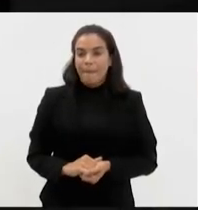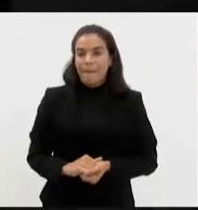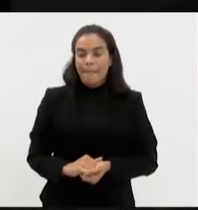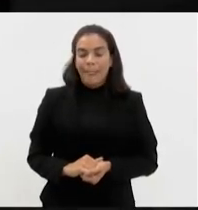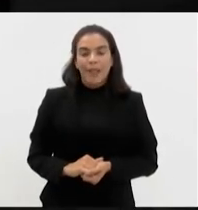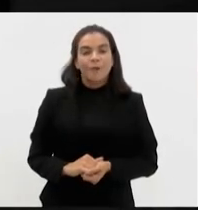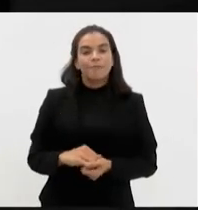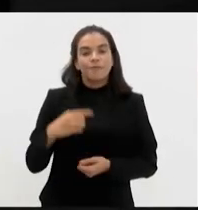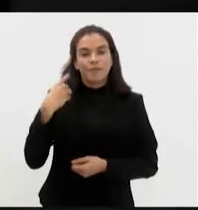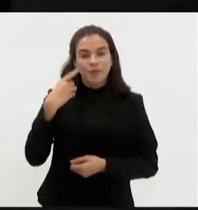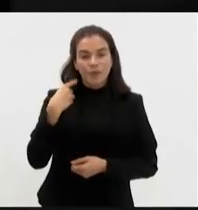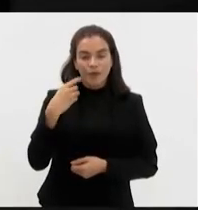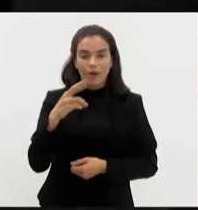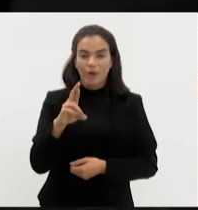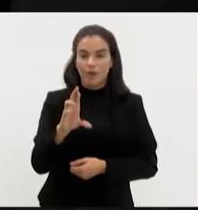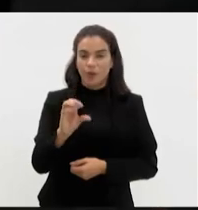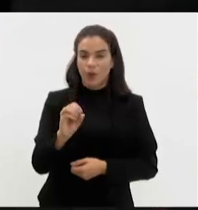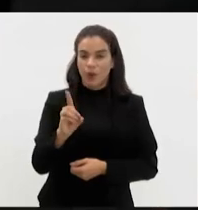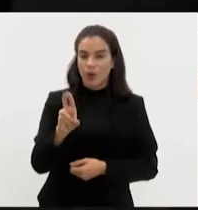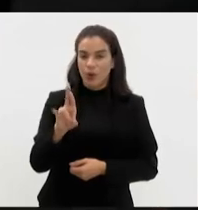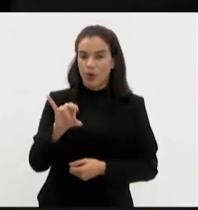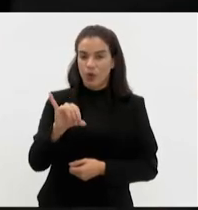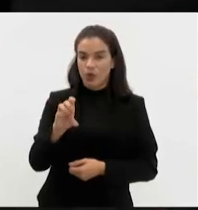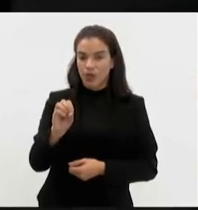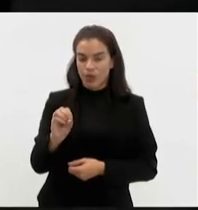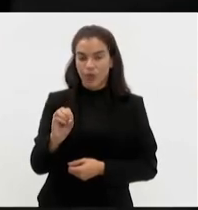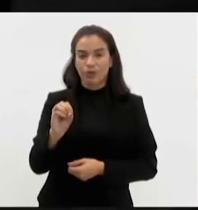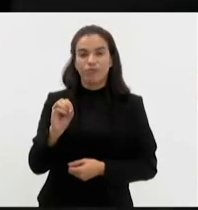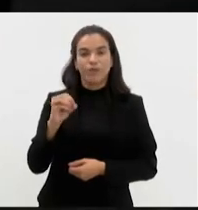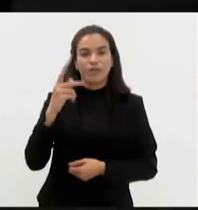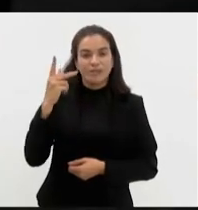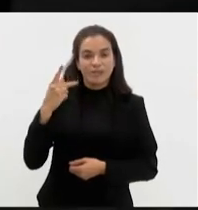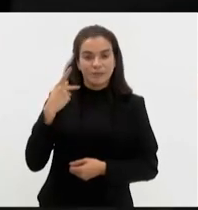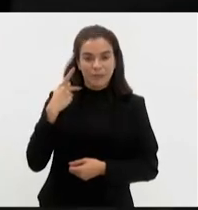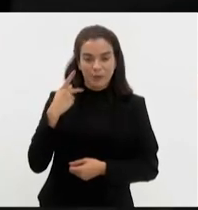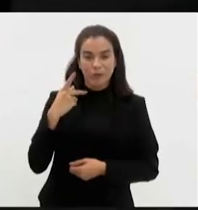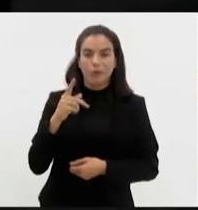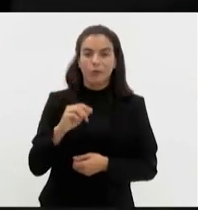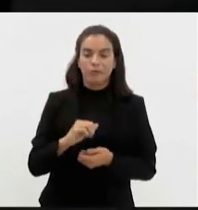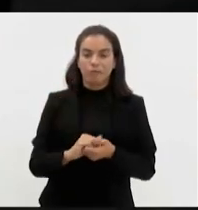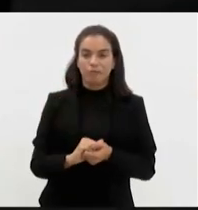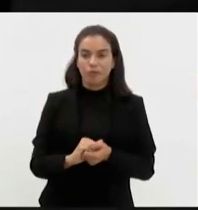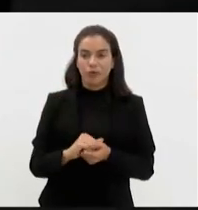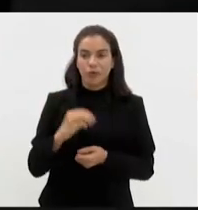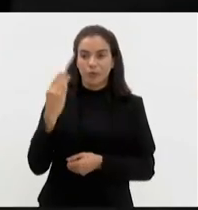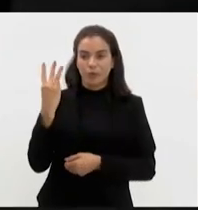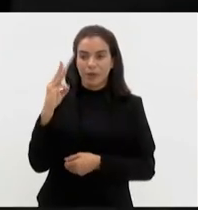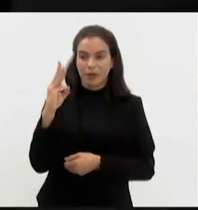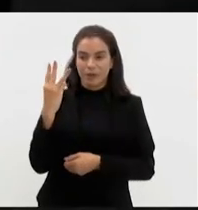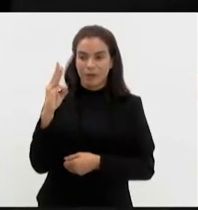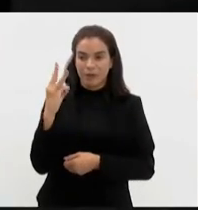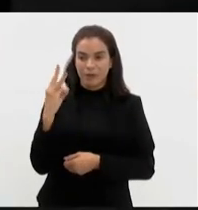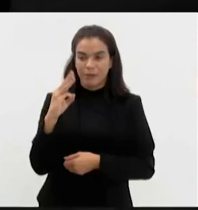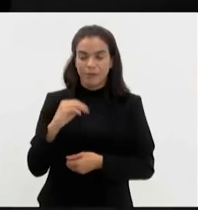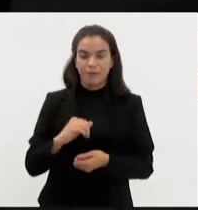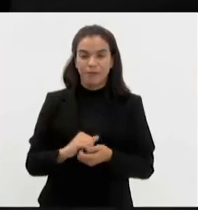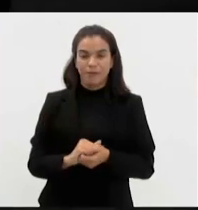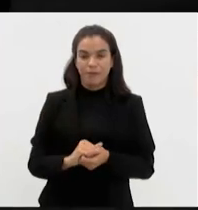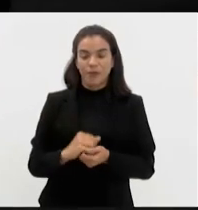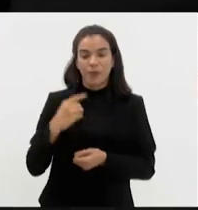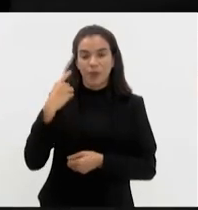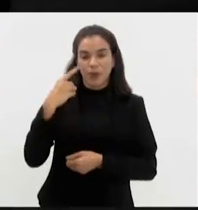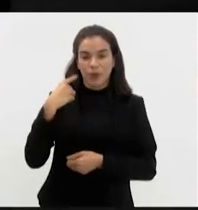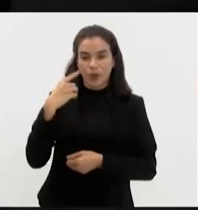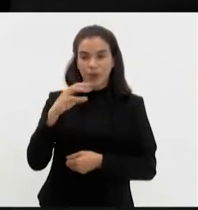Rodrigo Maia Rocha Desembargador do Tribunal Regional Eleitoral do Maranhão D Tatiana